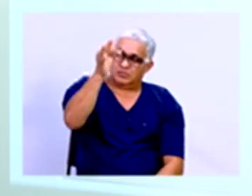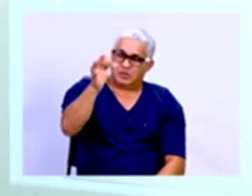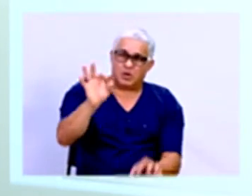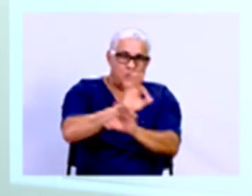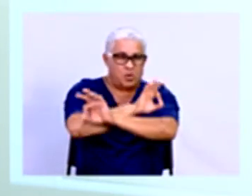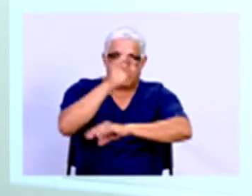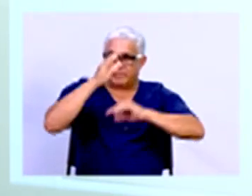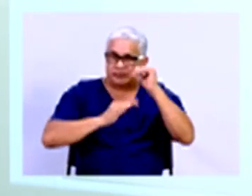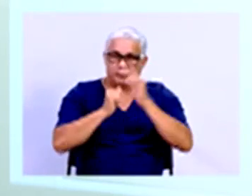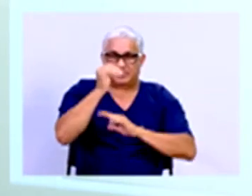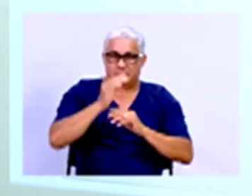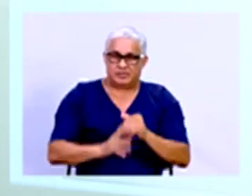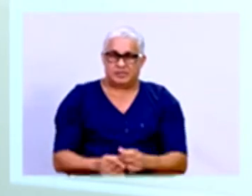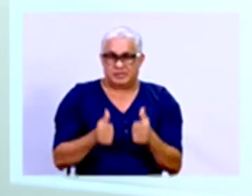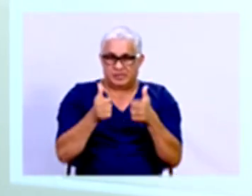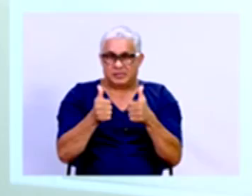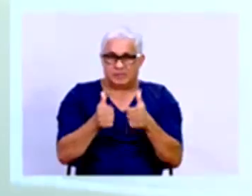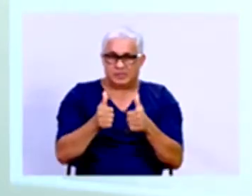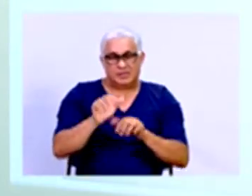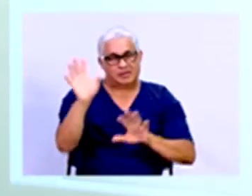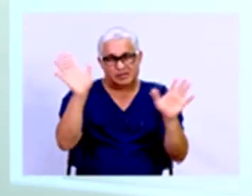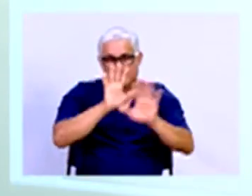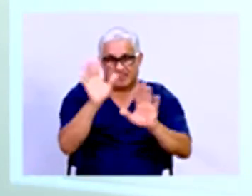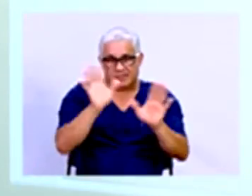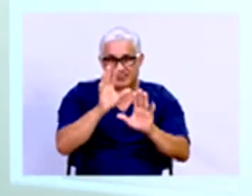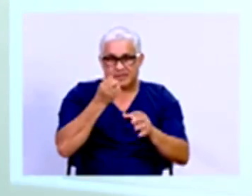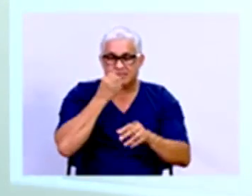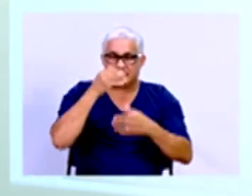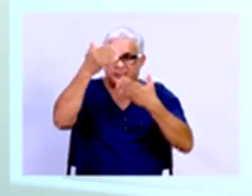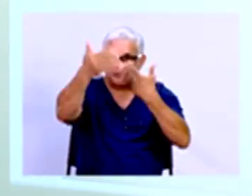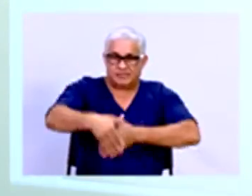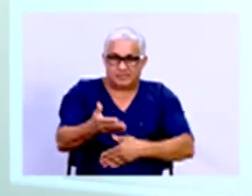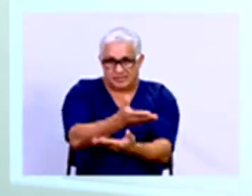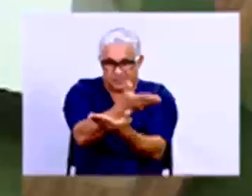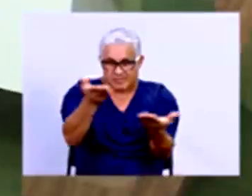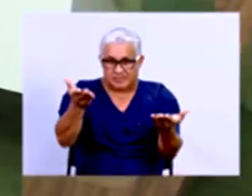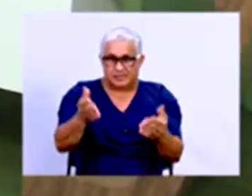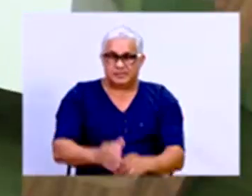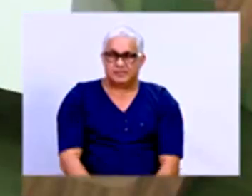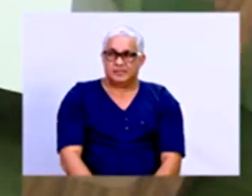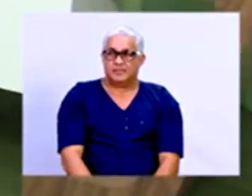excelentes também, certo? Então, até mais, pessoal, uma boa prova a todos vocês.